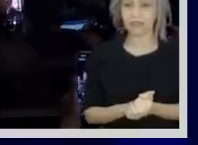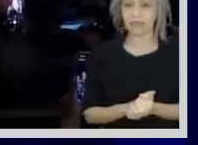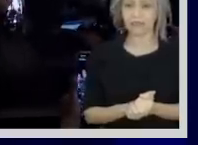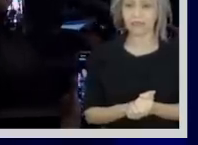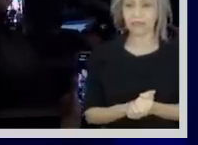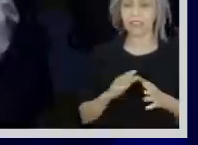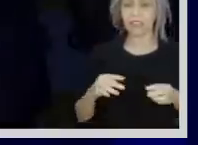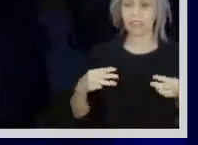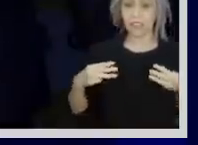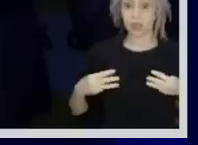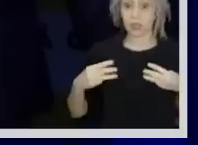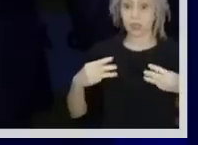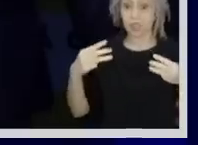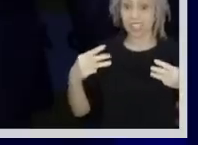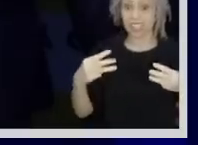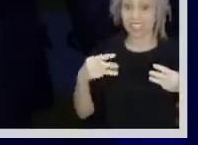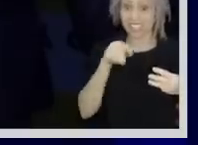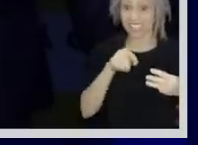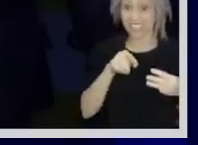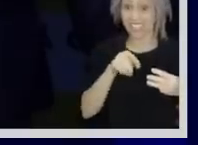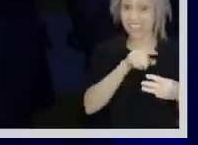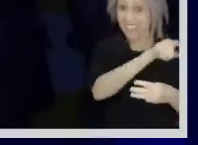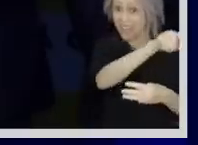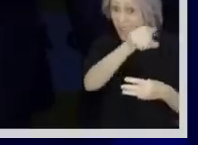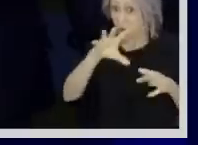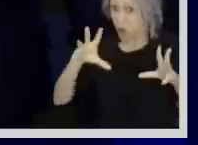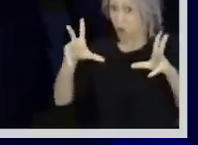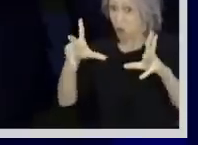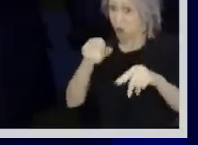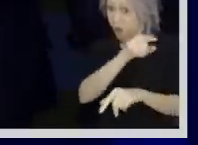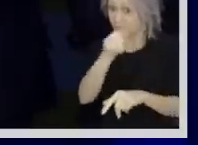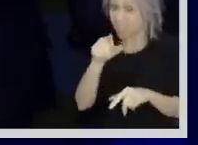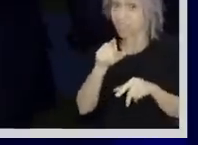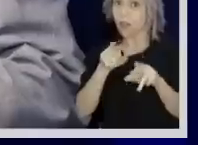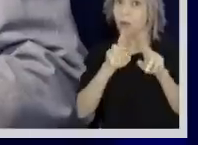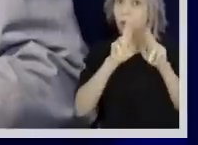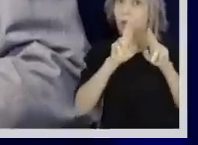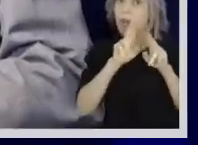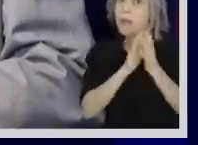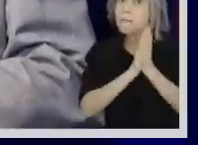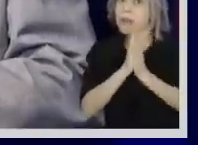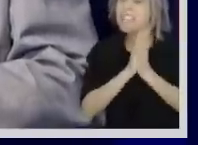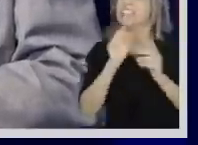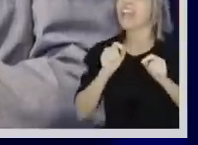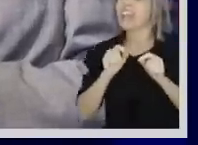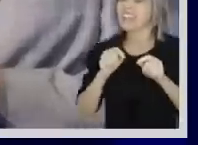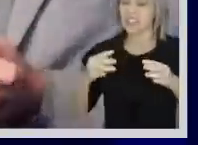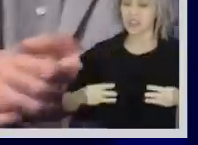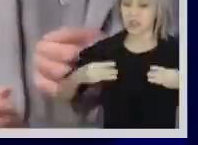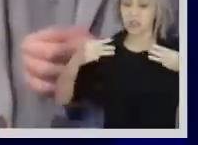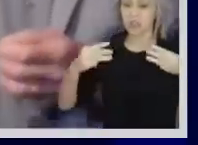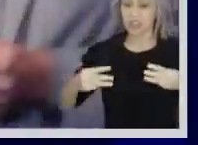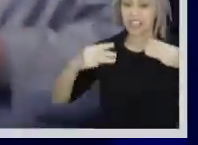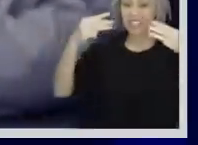não, a Simone Tebet está consolidando essa visão petista, especialmente, né, da esquerda como um todo, de